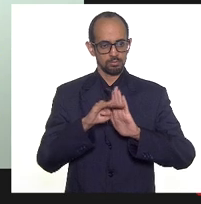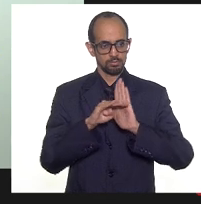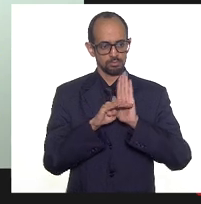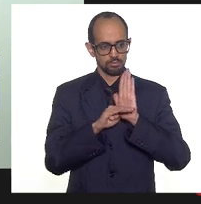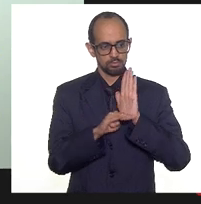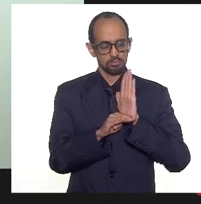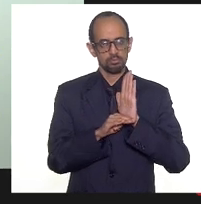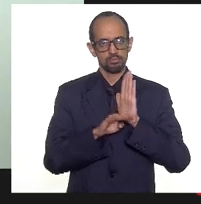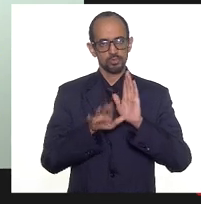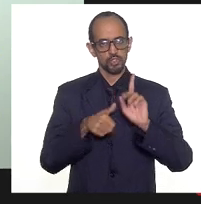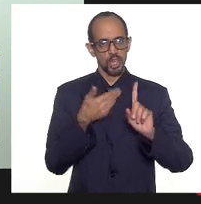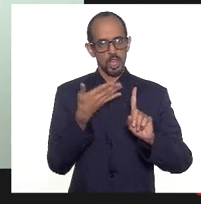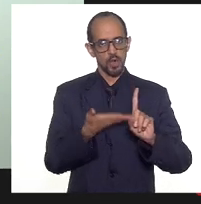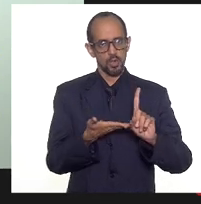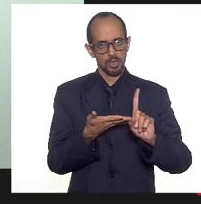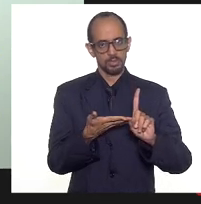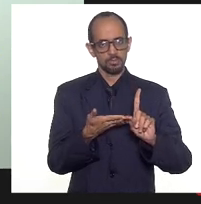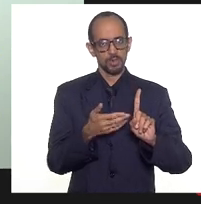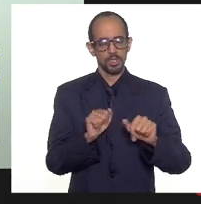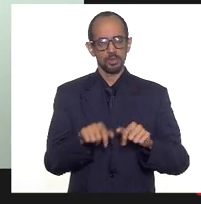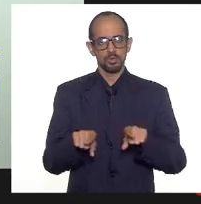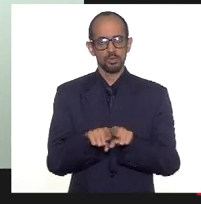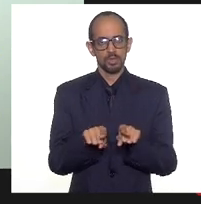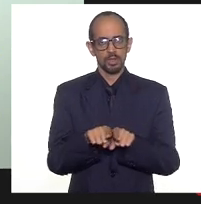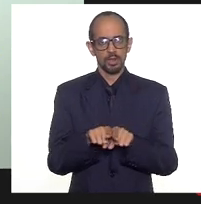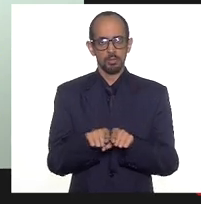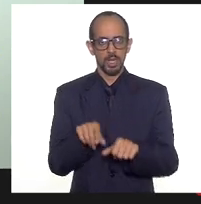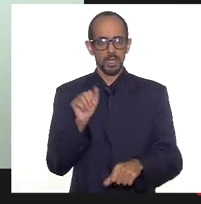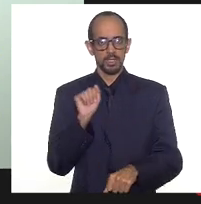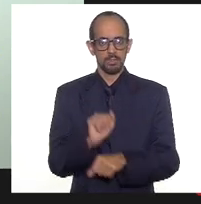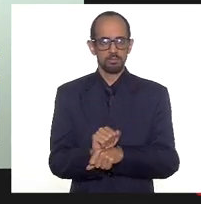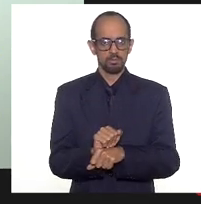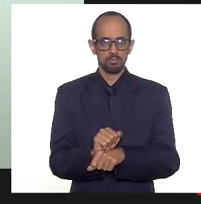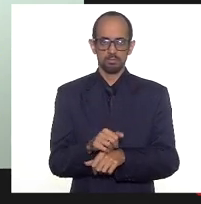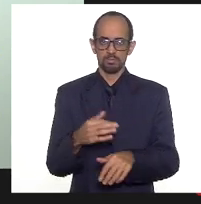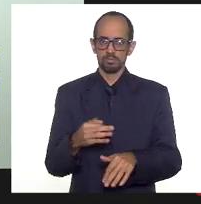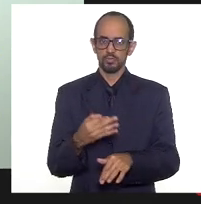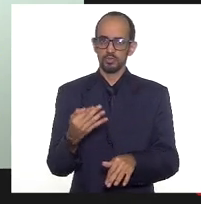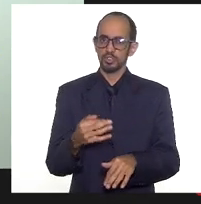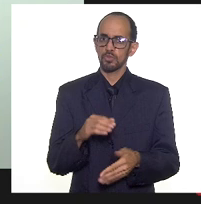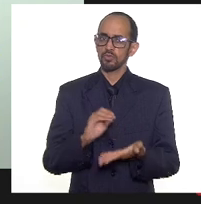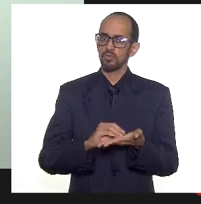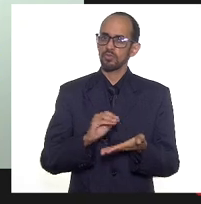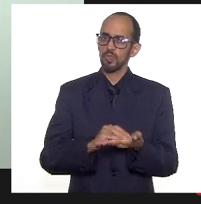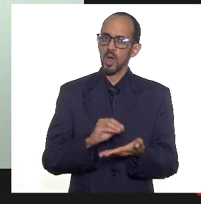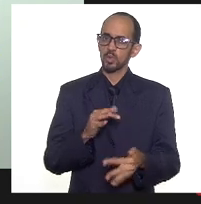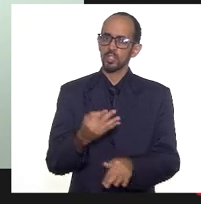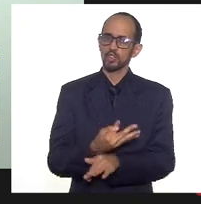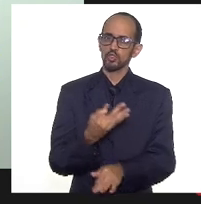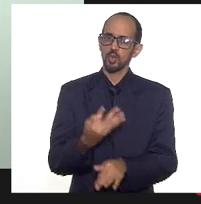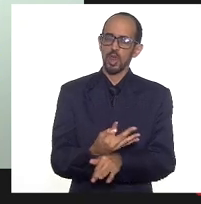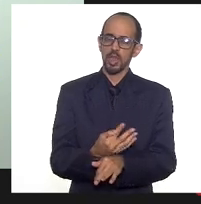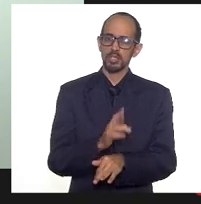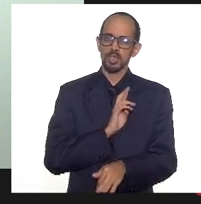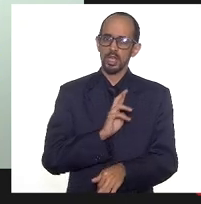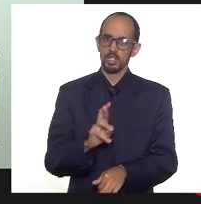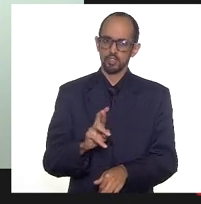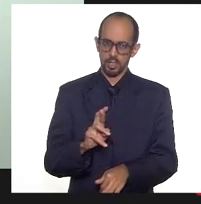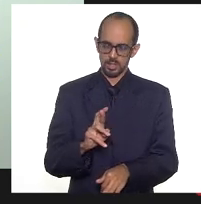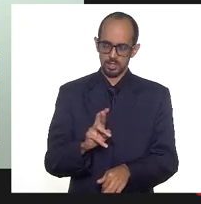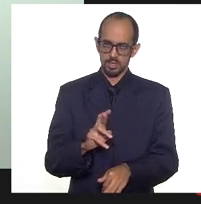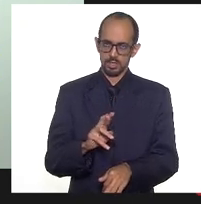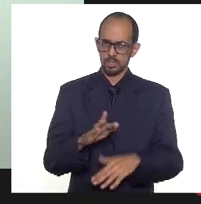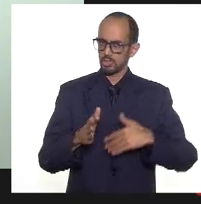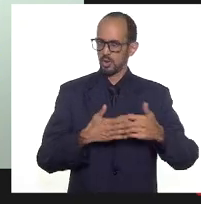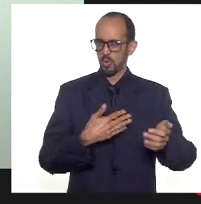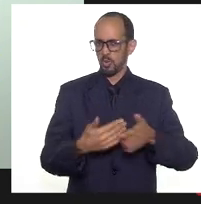nesse processo de reconhecimento e nesse freio de atos de intolerância religiosa de quaisquer religiões, seja